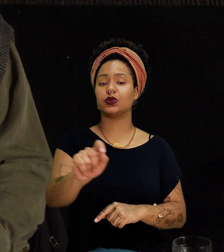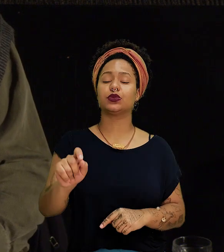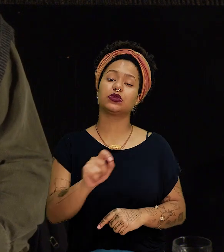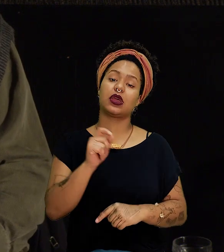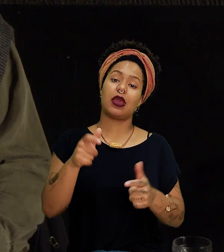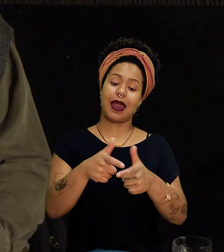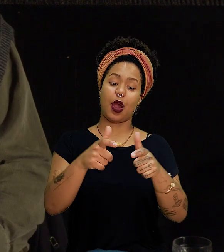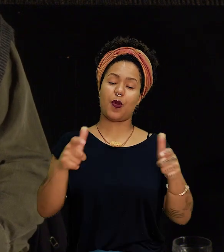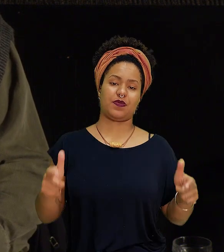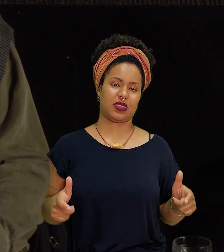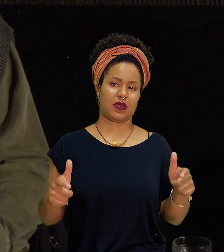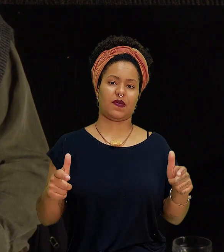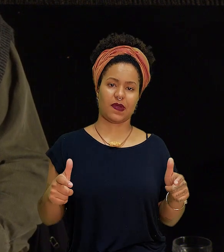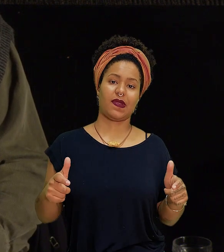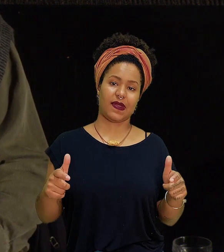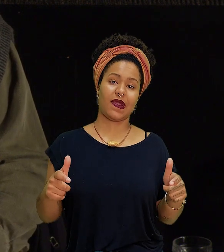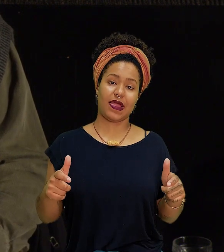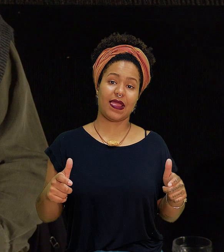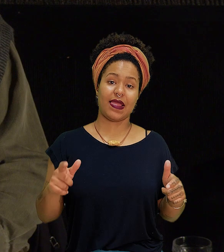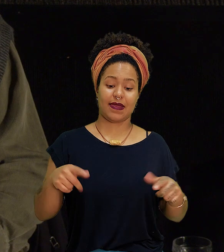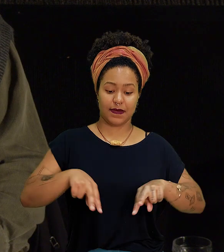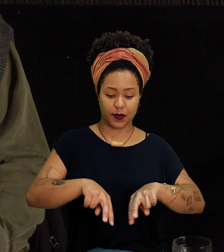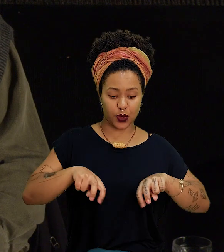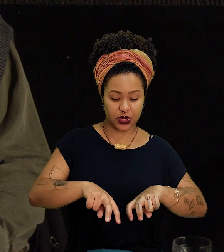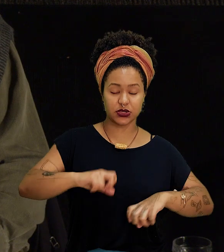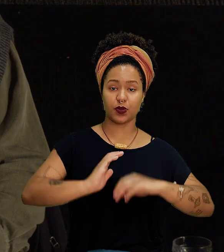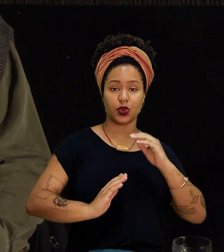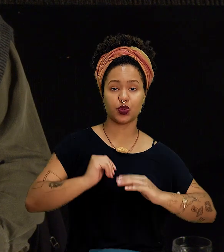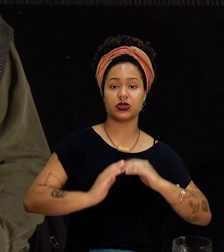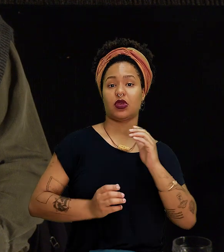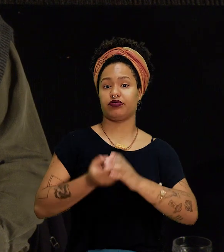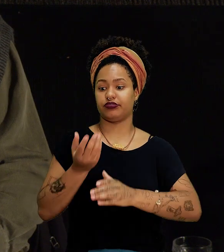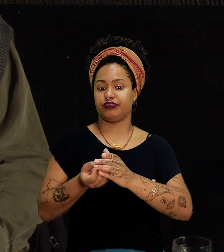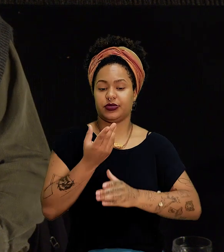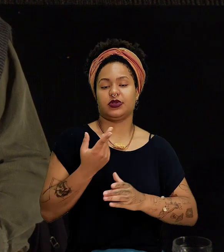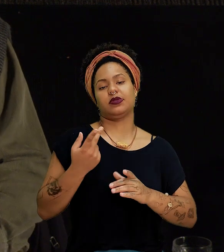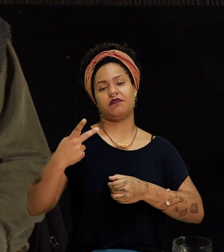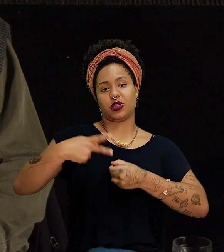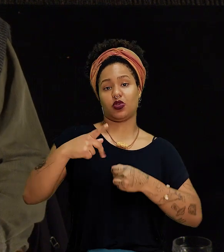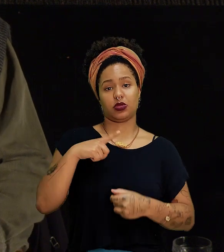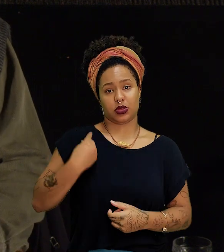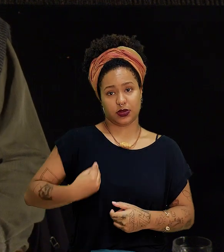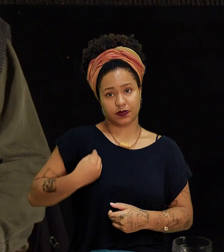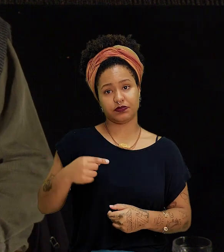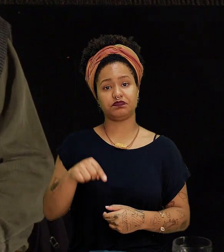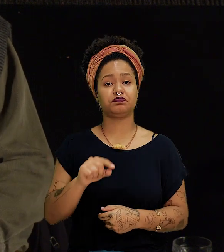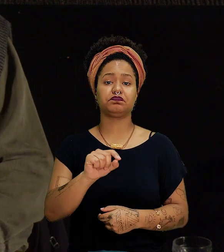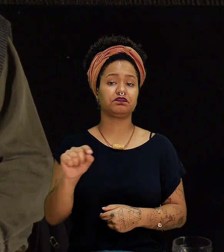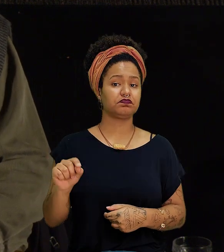de aumento na exploração e produção de petróleo, ela está